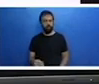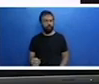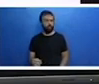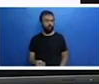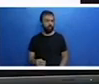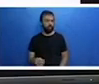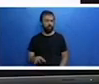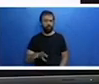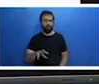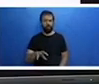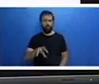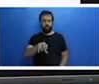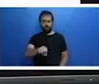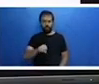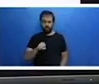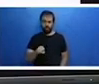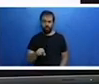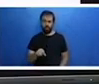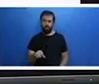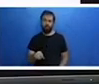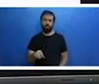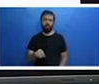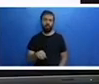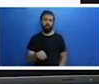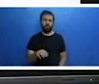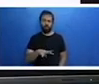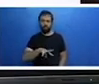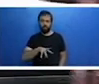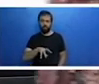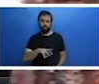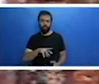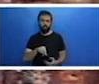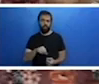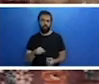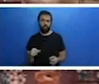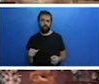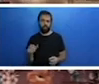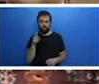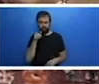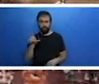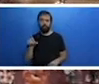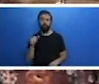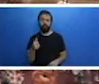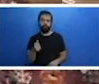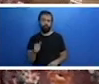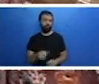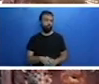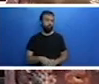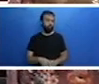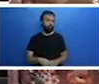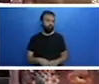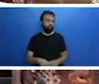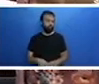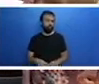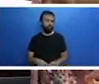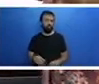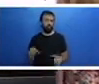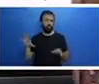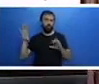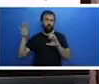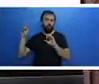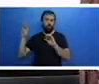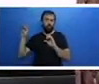obrigatório capturar o máximo de damas? Sim, também. Na espanhola, 64 casas, só movimenta para